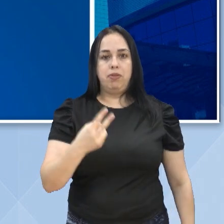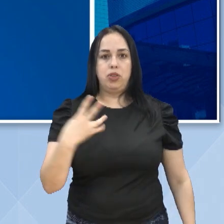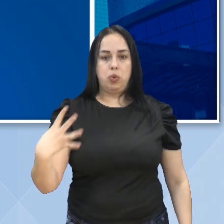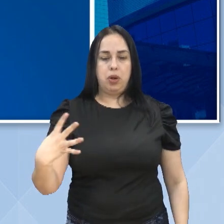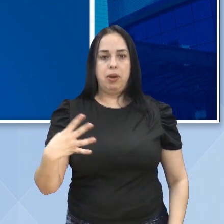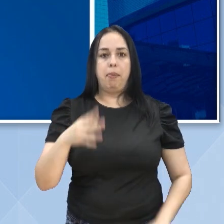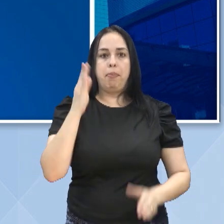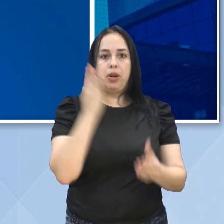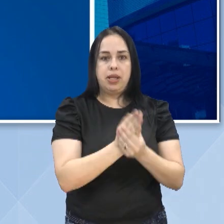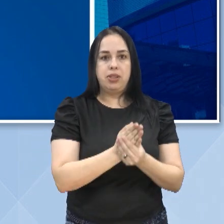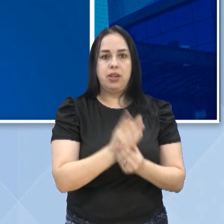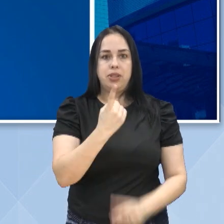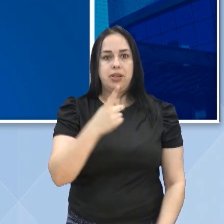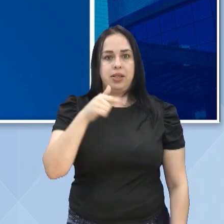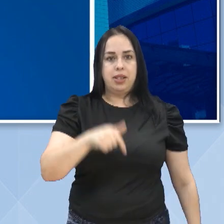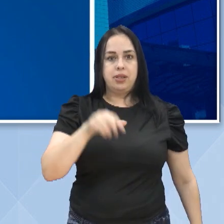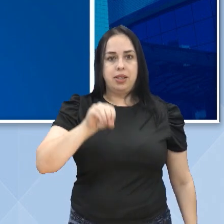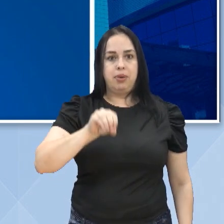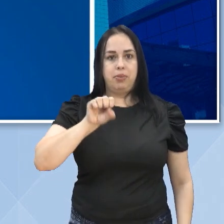número